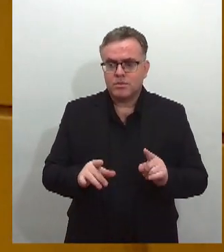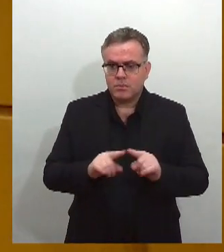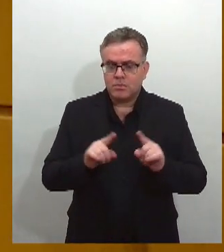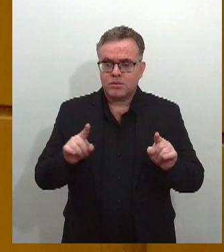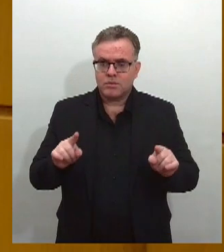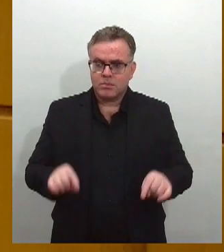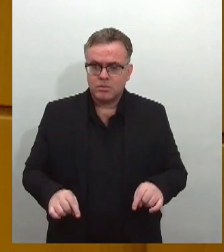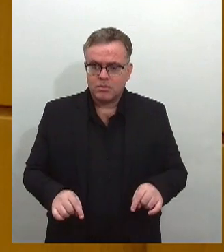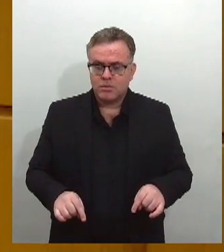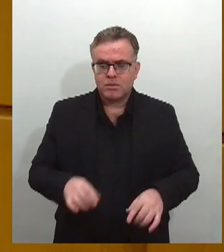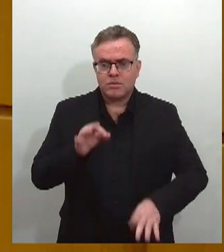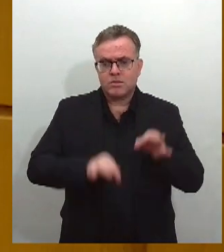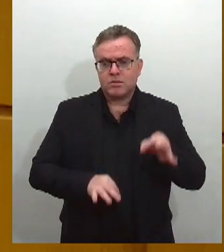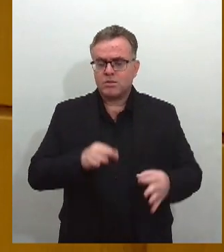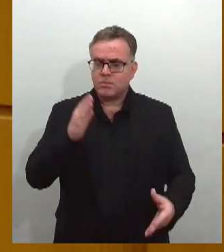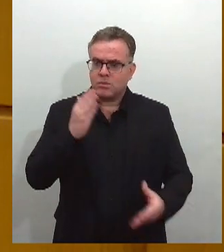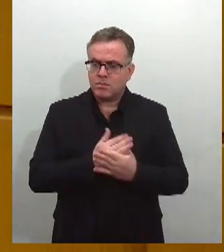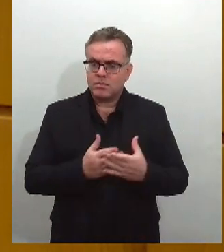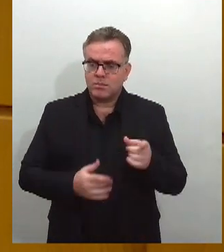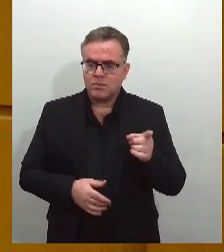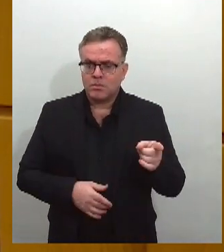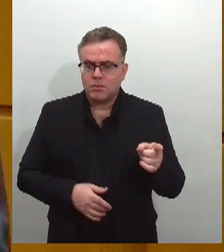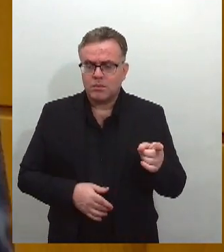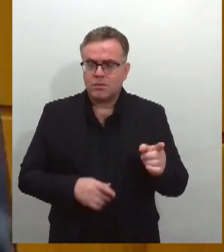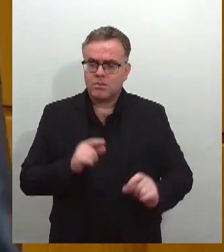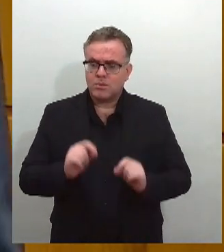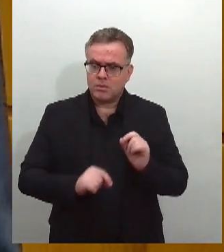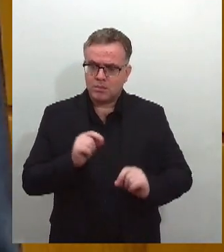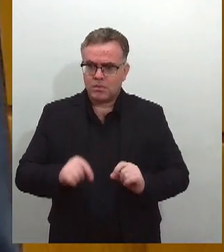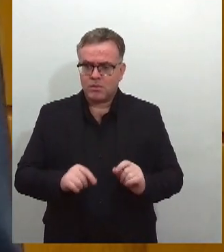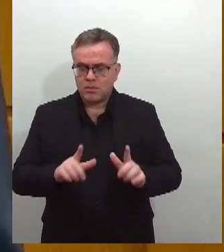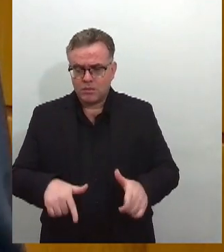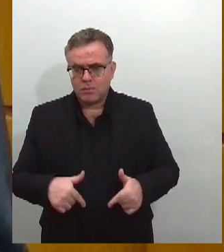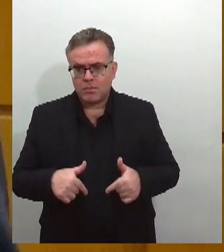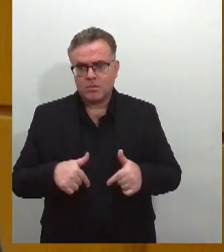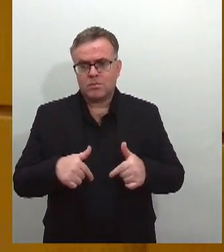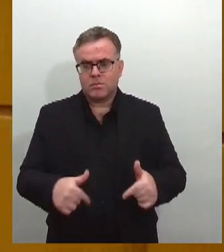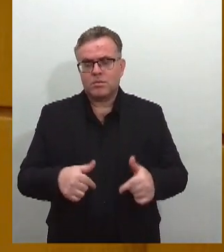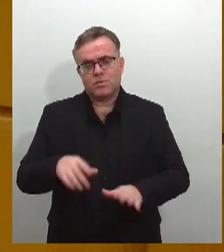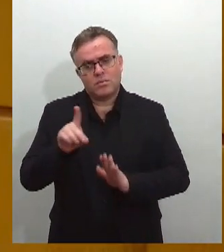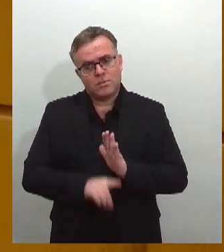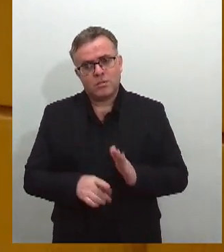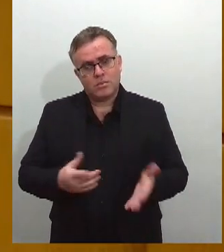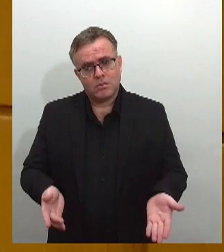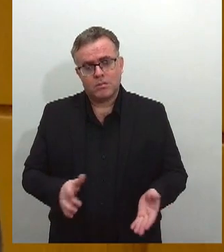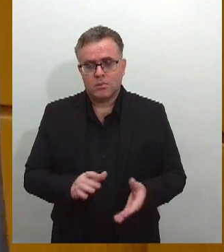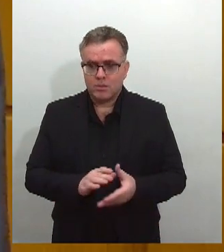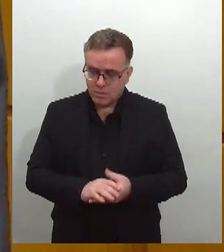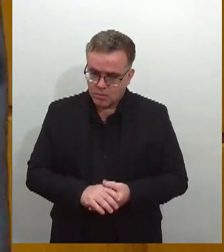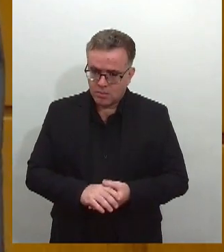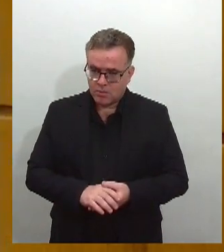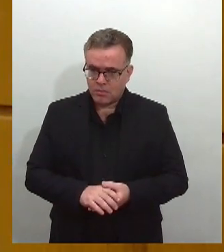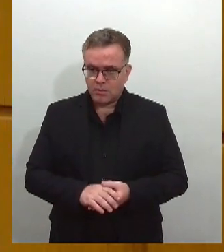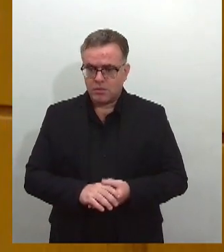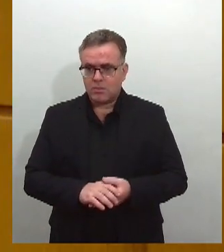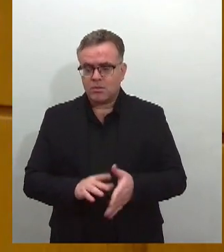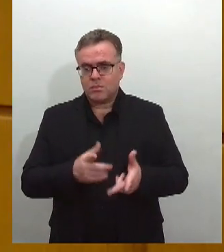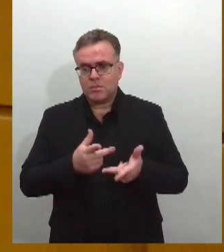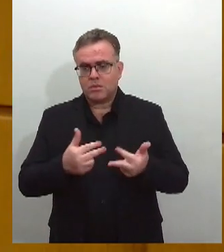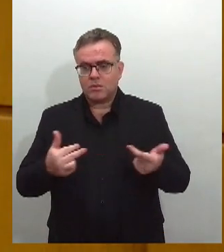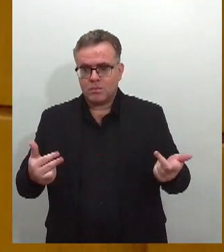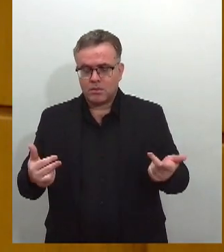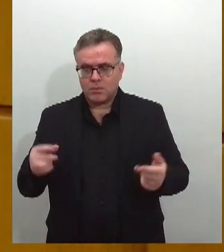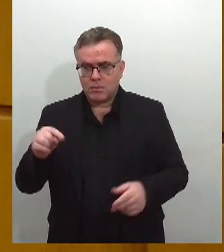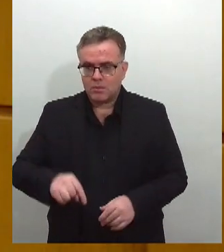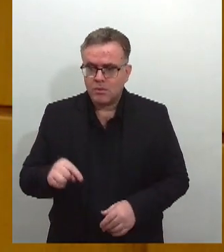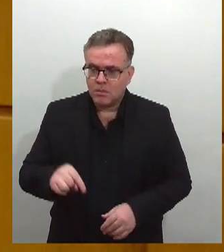judiciário para buscarem esse direito. Então, é algo que traz para o Estado também uma certa